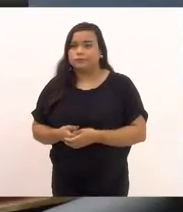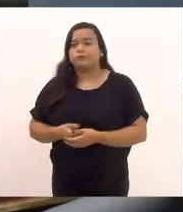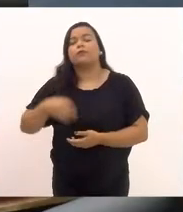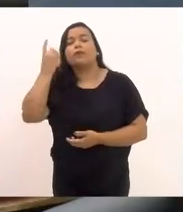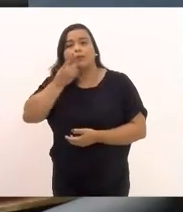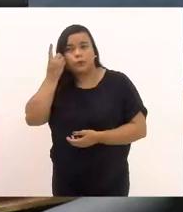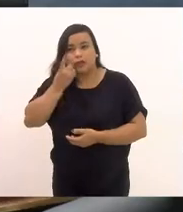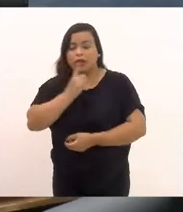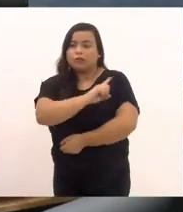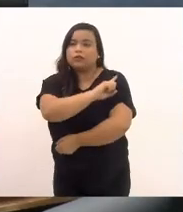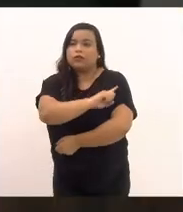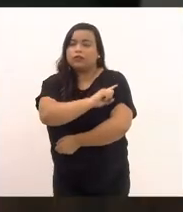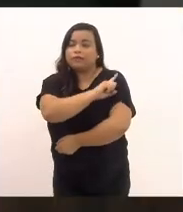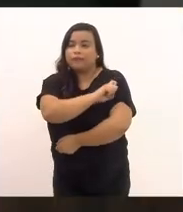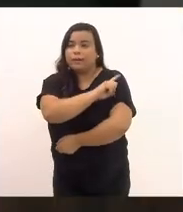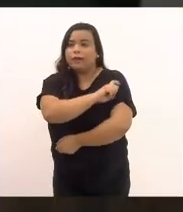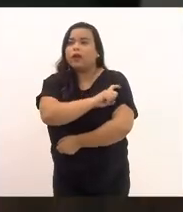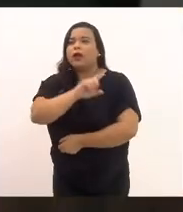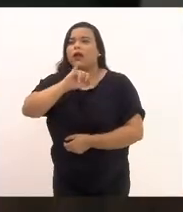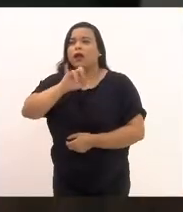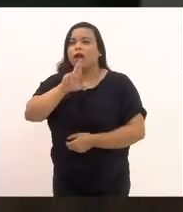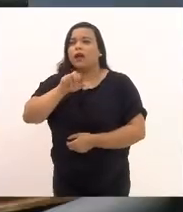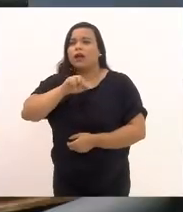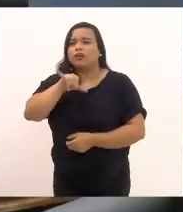Deputado enfermeira Rejane, presente, vai votar.